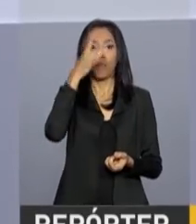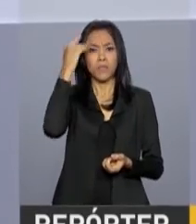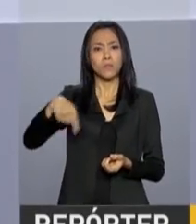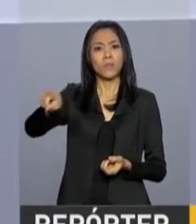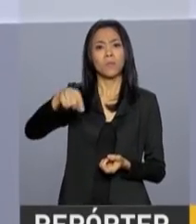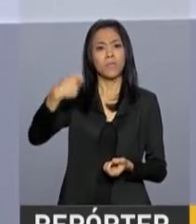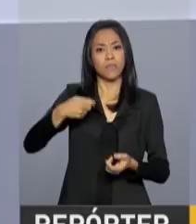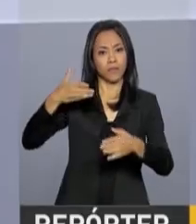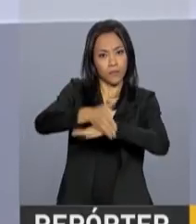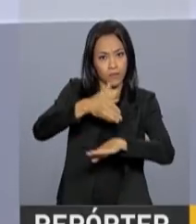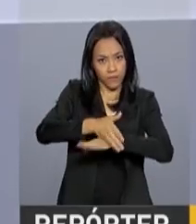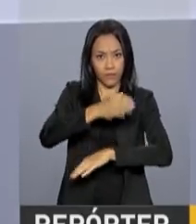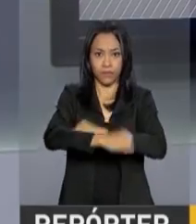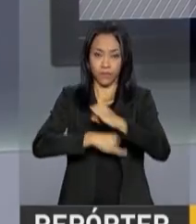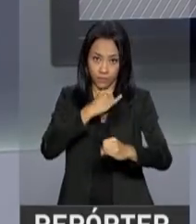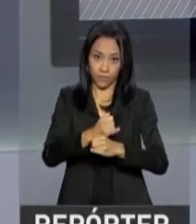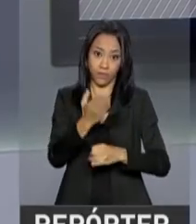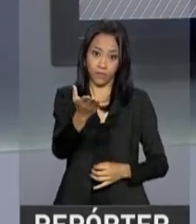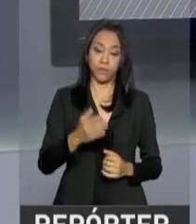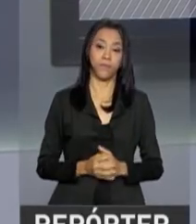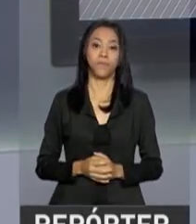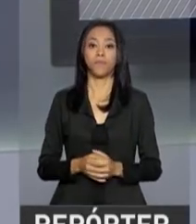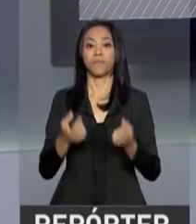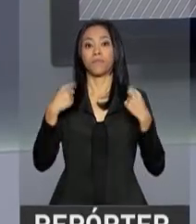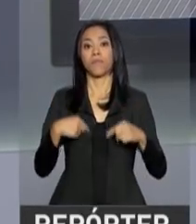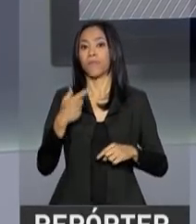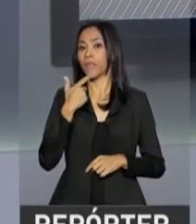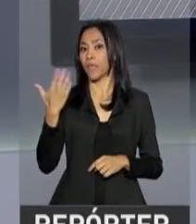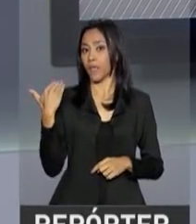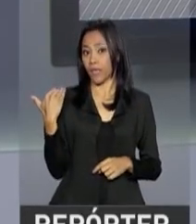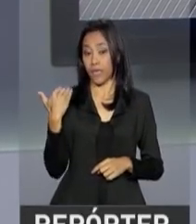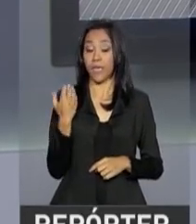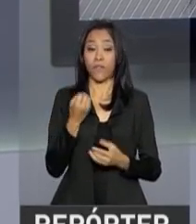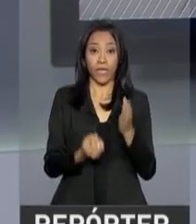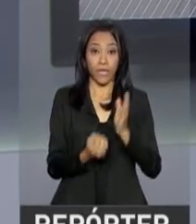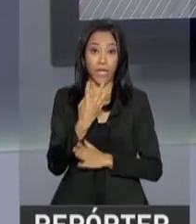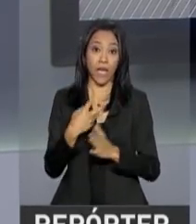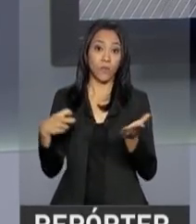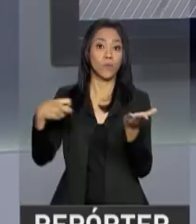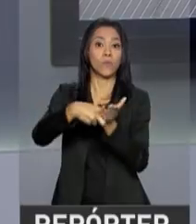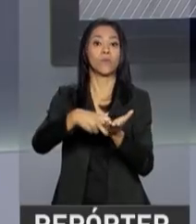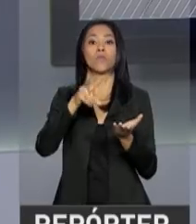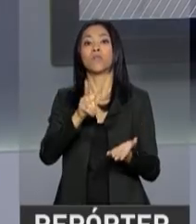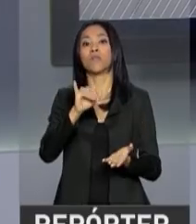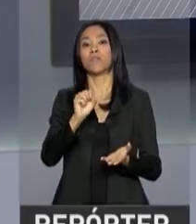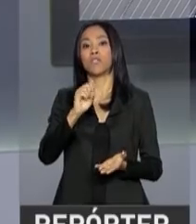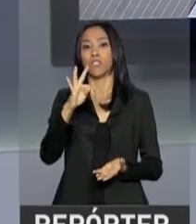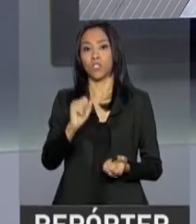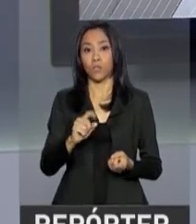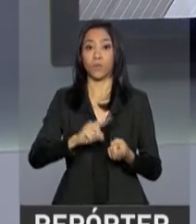acessar a página do e social o recém-criado visto eletrônico para turistas australianos canadenses